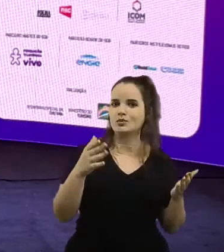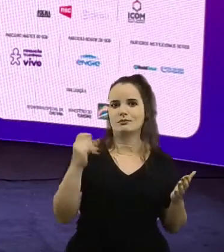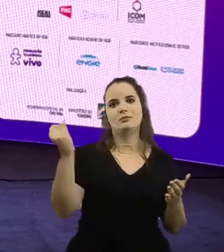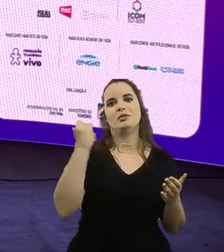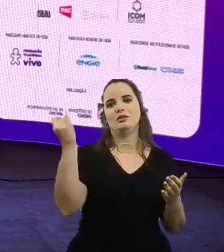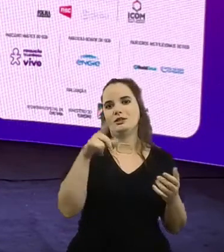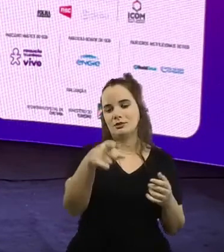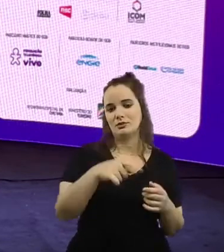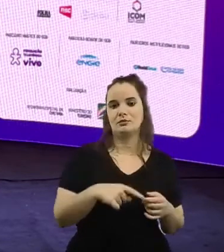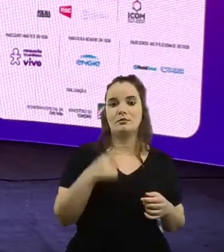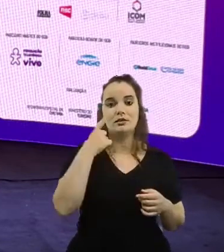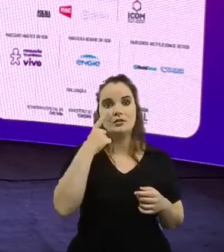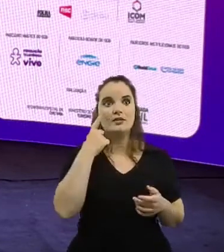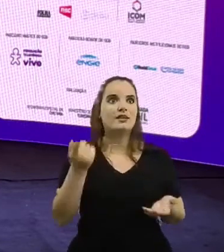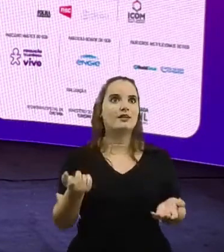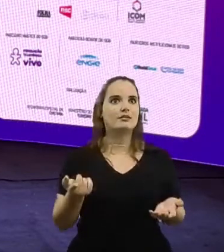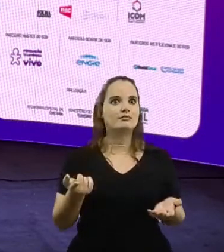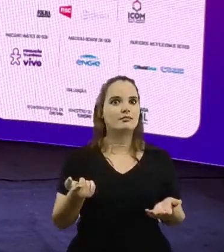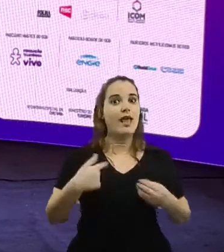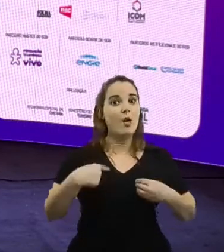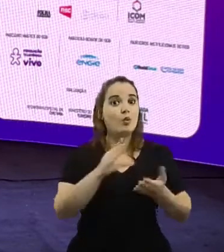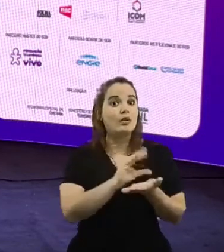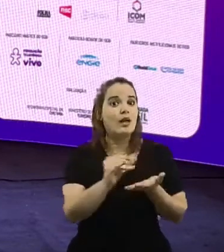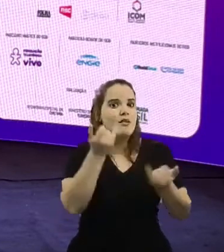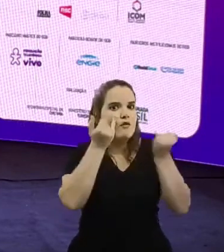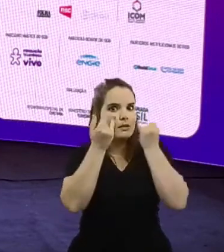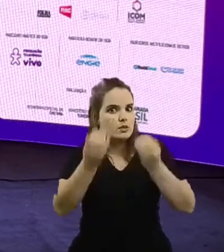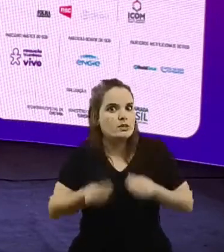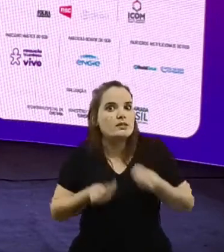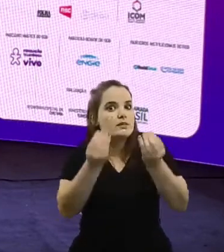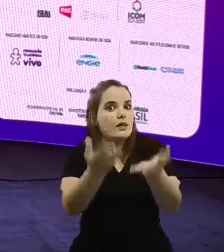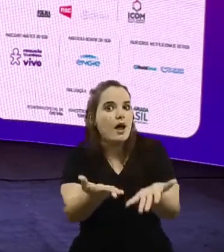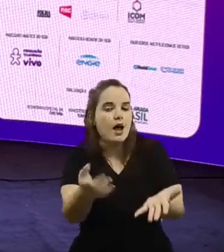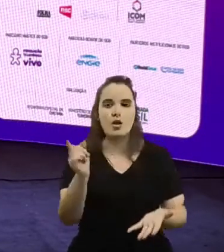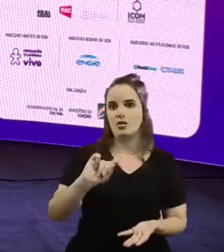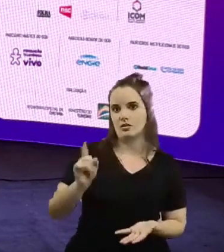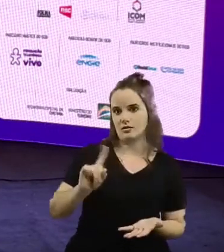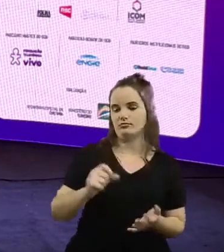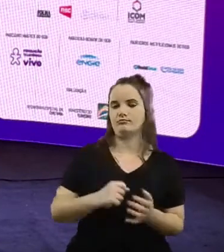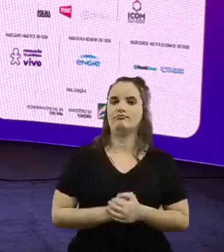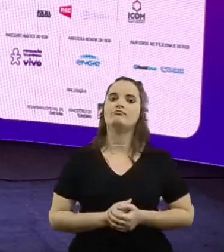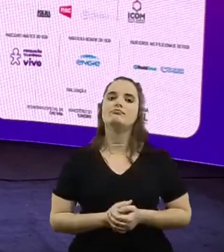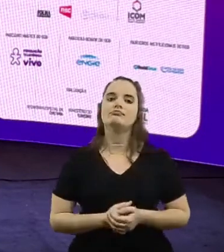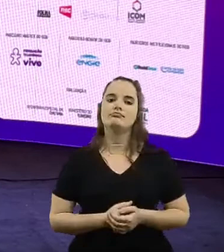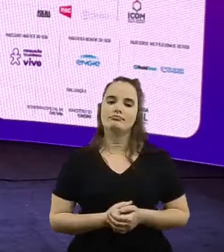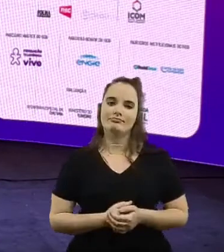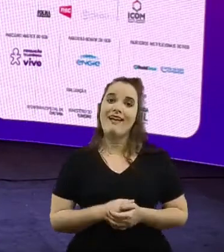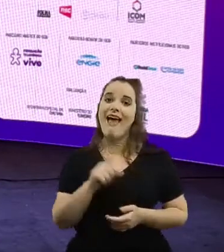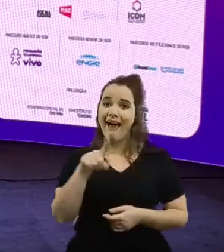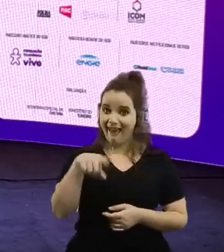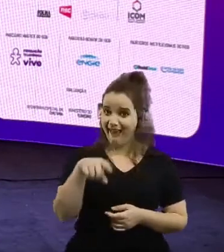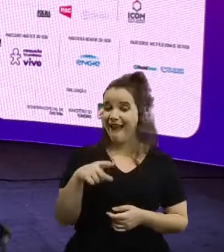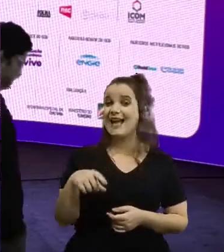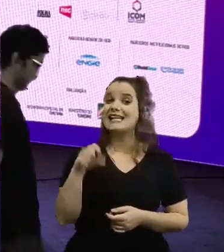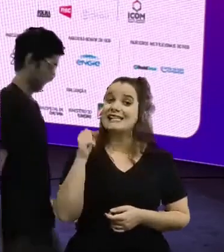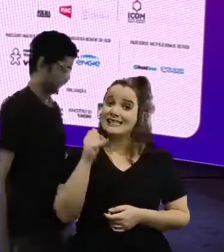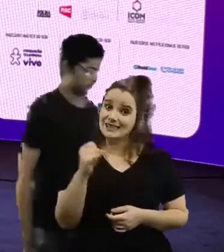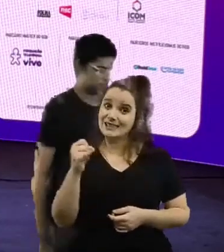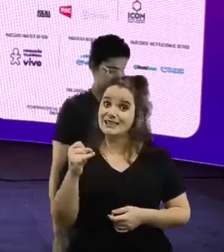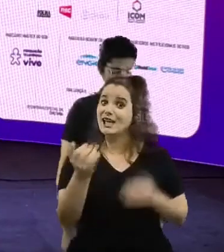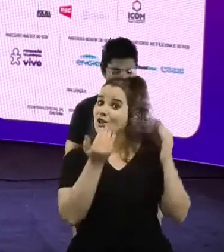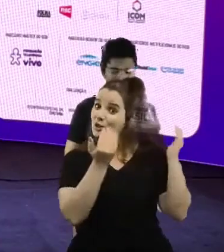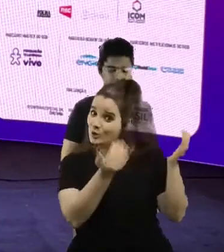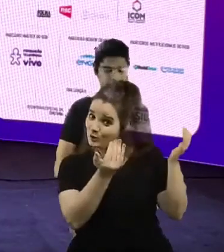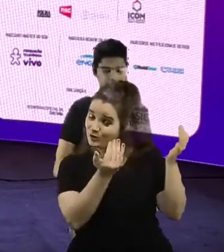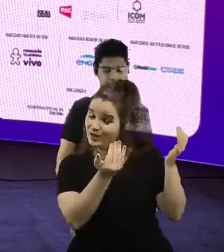julgar para quem você deve passar informação e em que situação. É aquele ditado, né? Na dúvida, questione, ou na